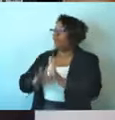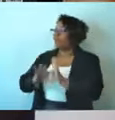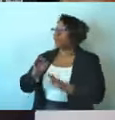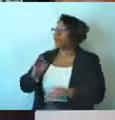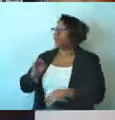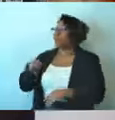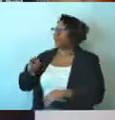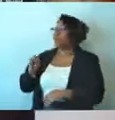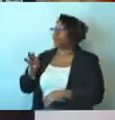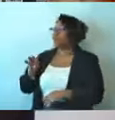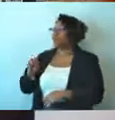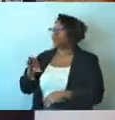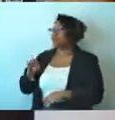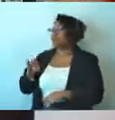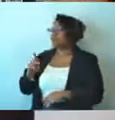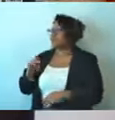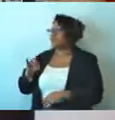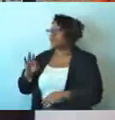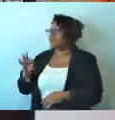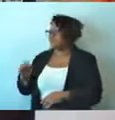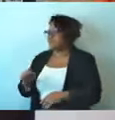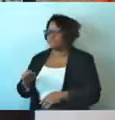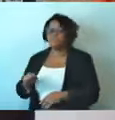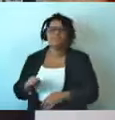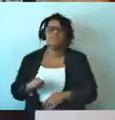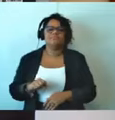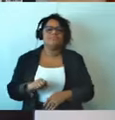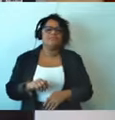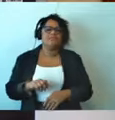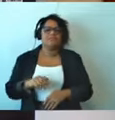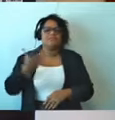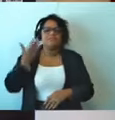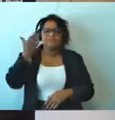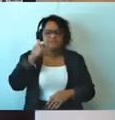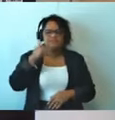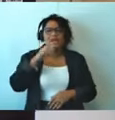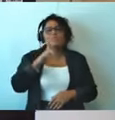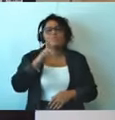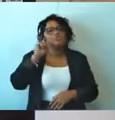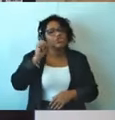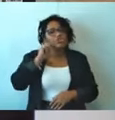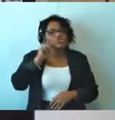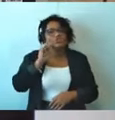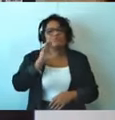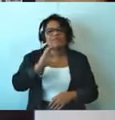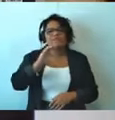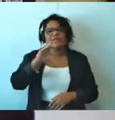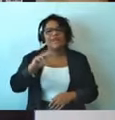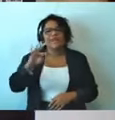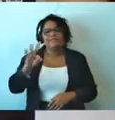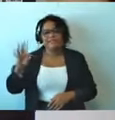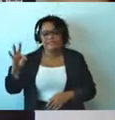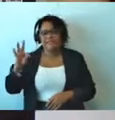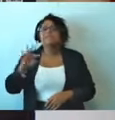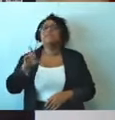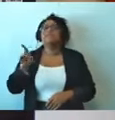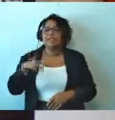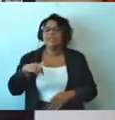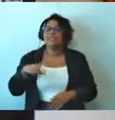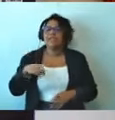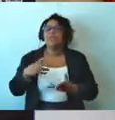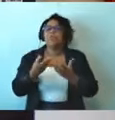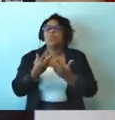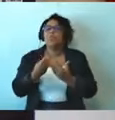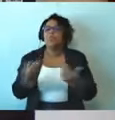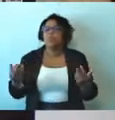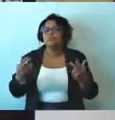Então, e quem vivencia o dia a dia do CRTT sabe o tanto que vários assuntos são discutidos lá, trazem de